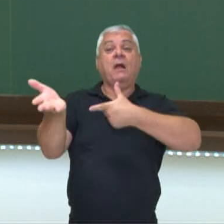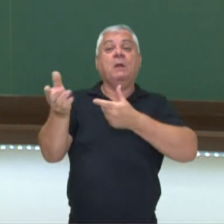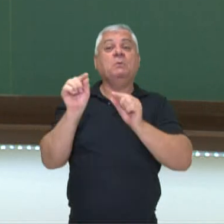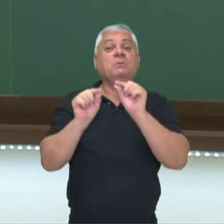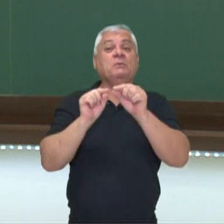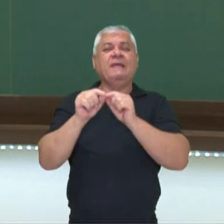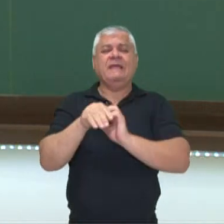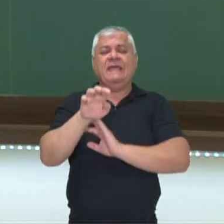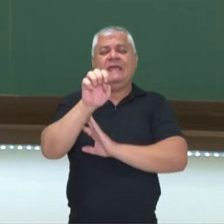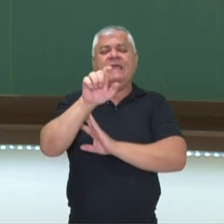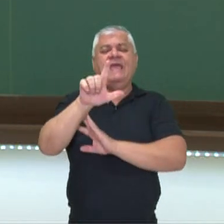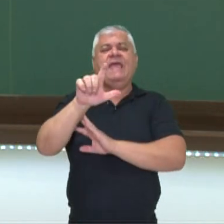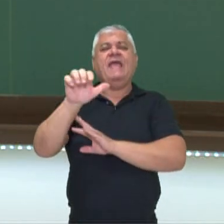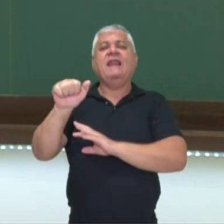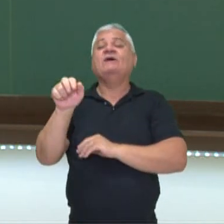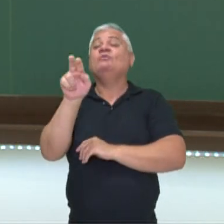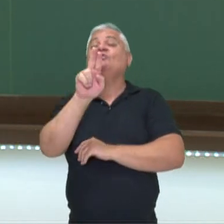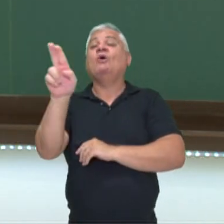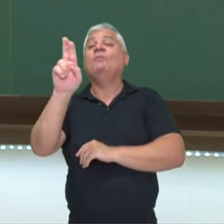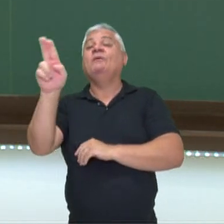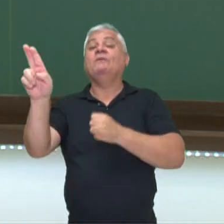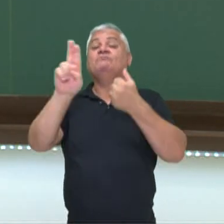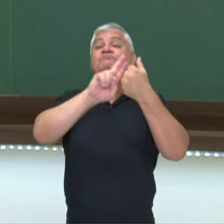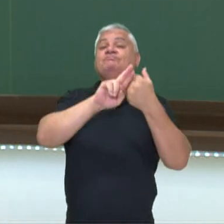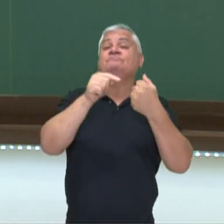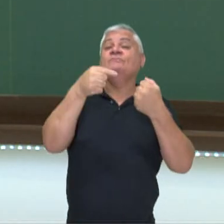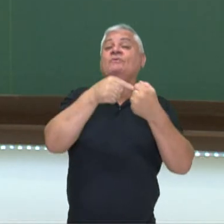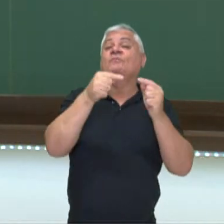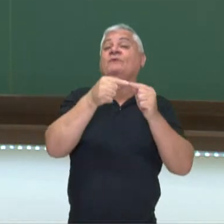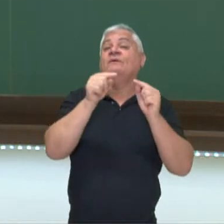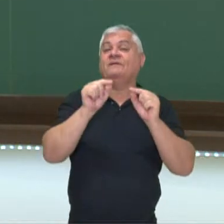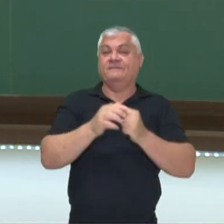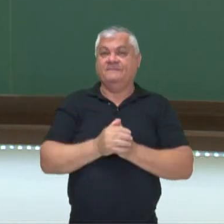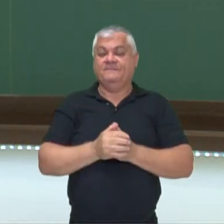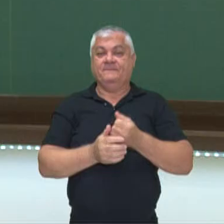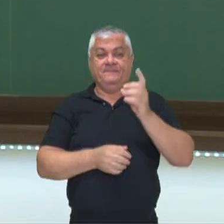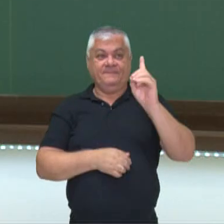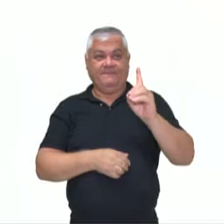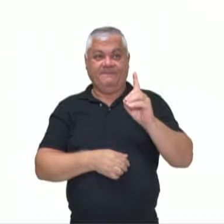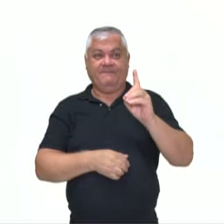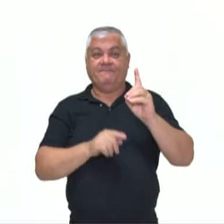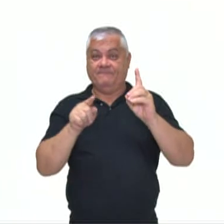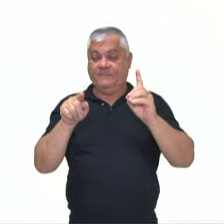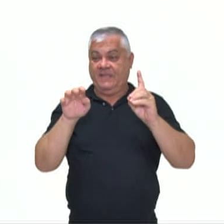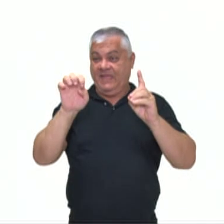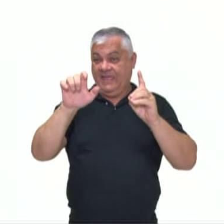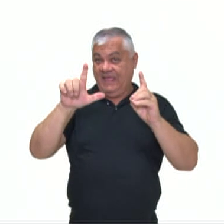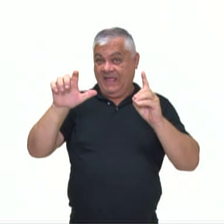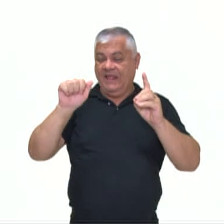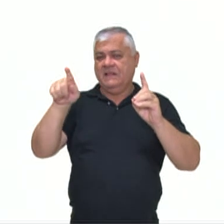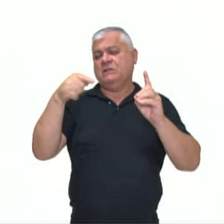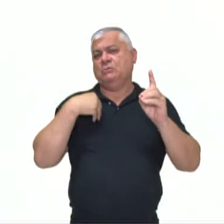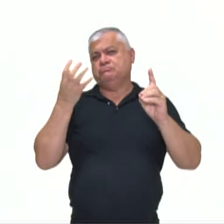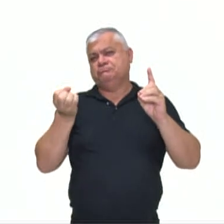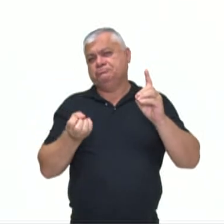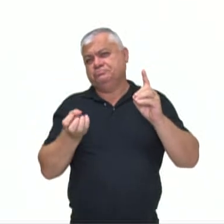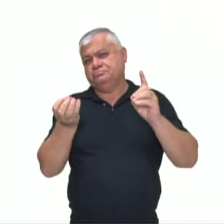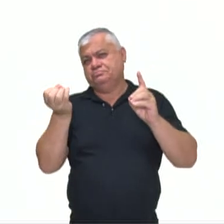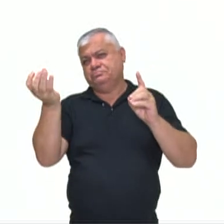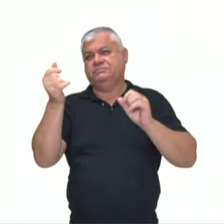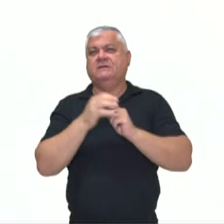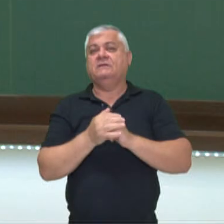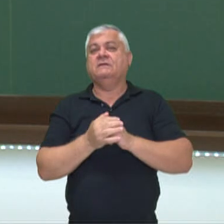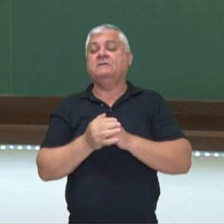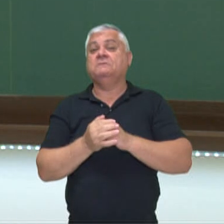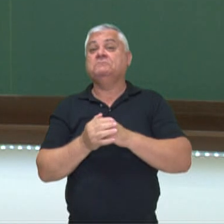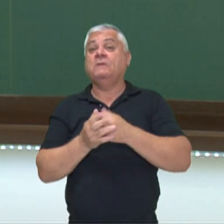Esse elas, eu vou substituir por qual sujeito ali da caixinha? Letra D, eles estão viajando, eles estão